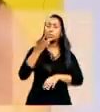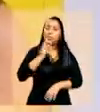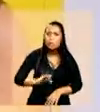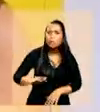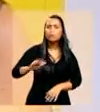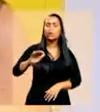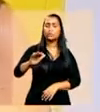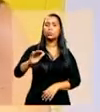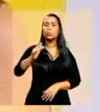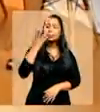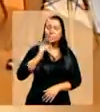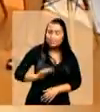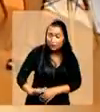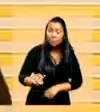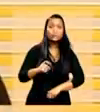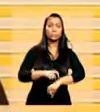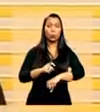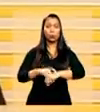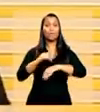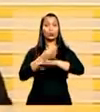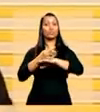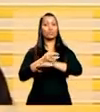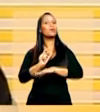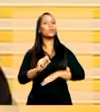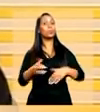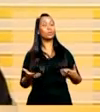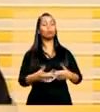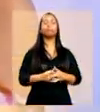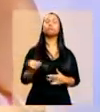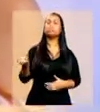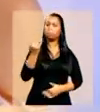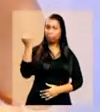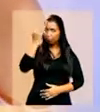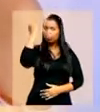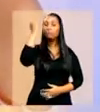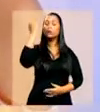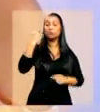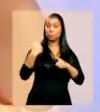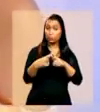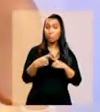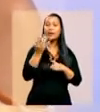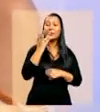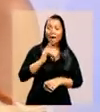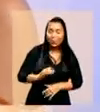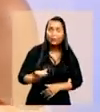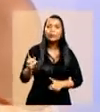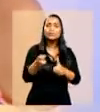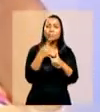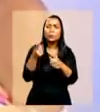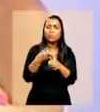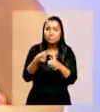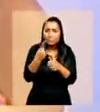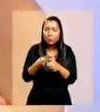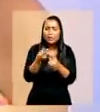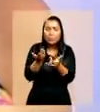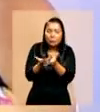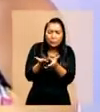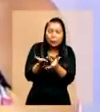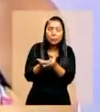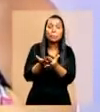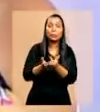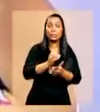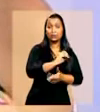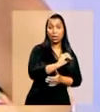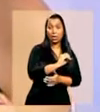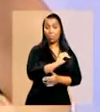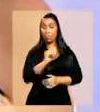educação infantil, para os pequenos, esse momento de férias? Tão importante quanto, porque a criança, essa primeira infância, essa